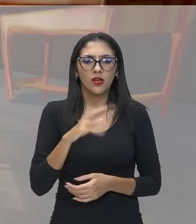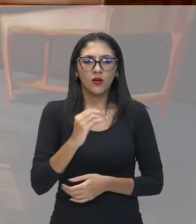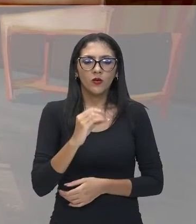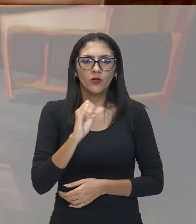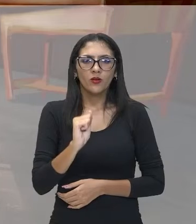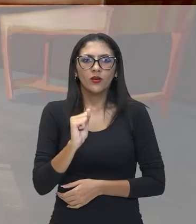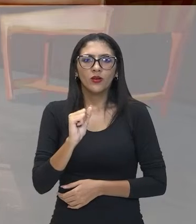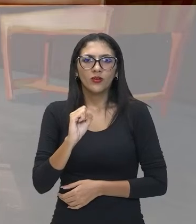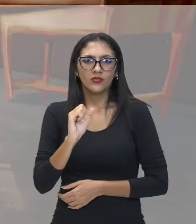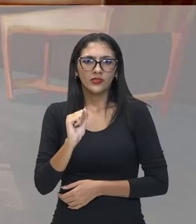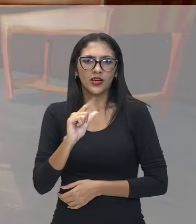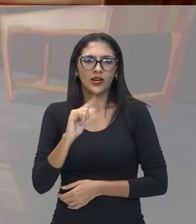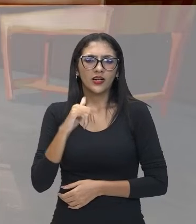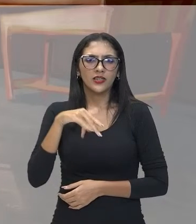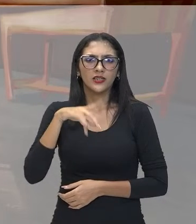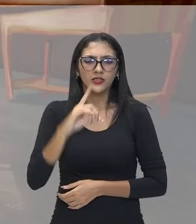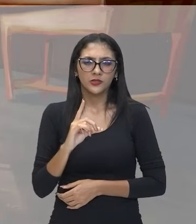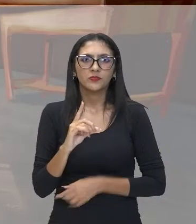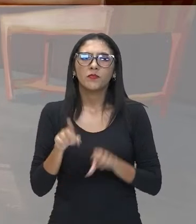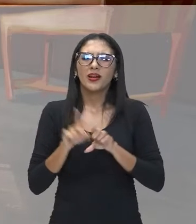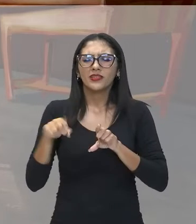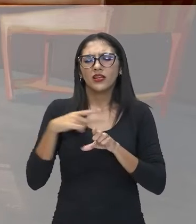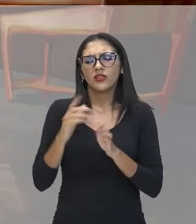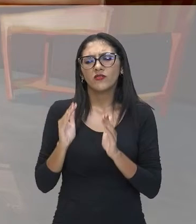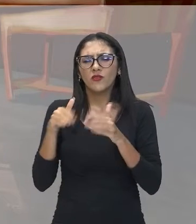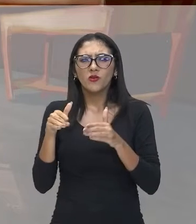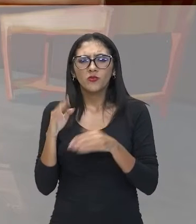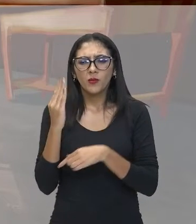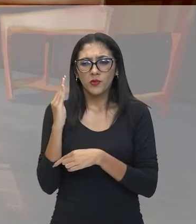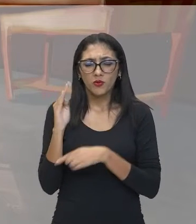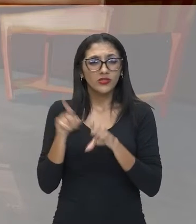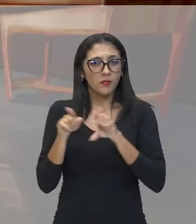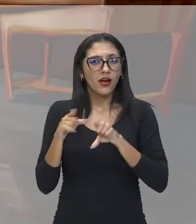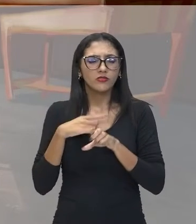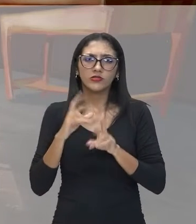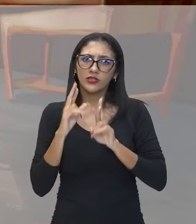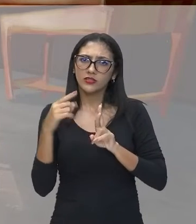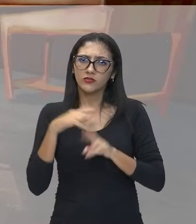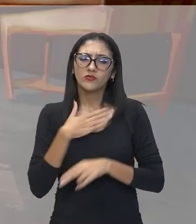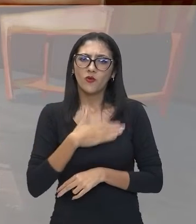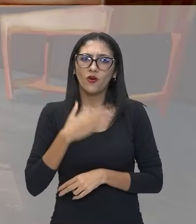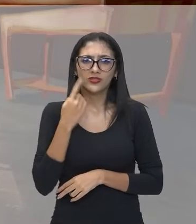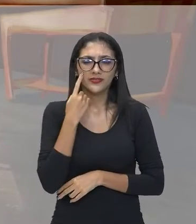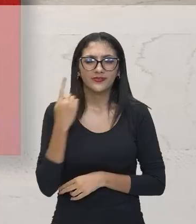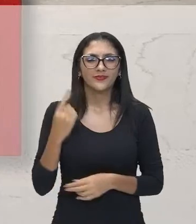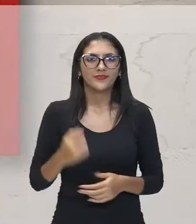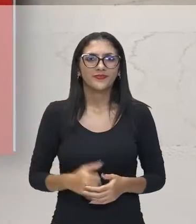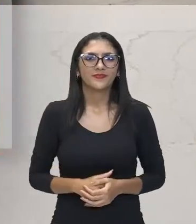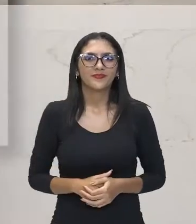Ela já tem um pouquinho mais a ver com a biologia, mas eu tenho certeza que vocês vão gostar da história dela. Olha só.